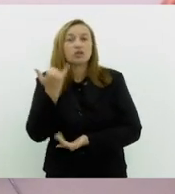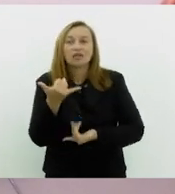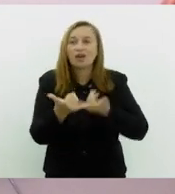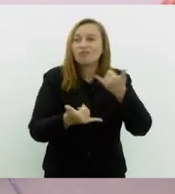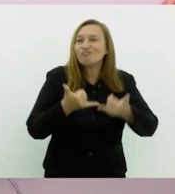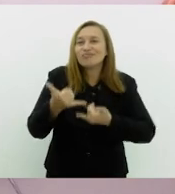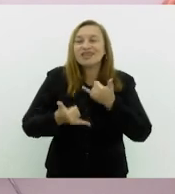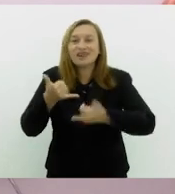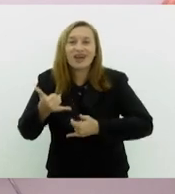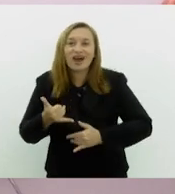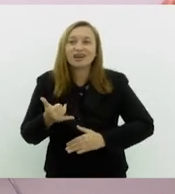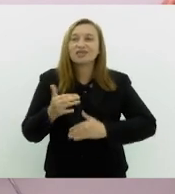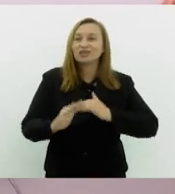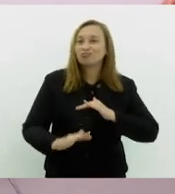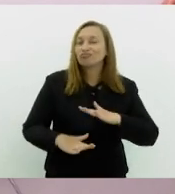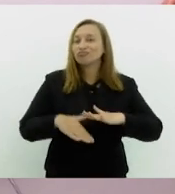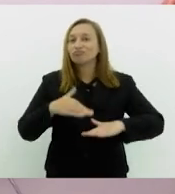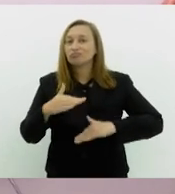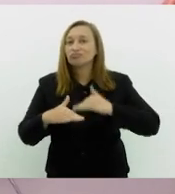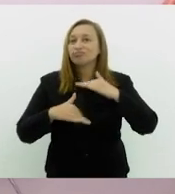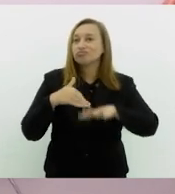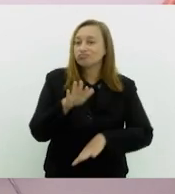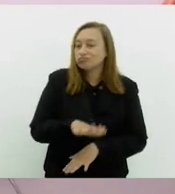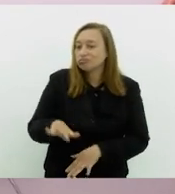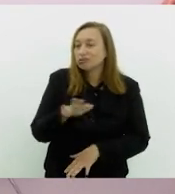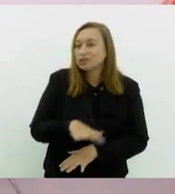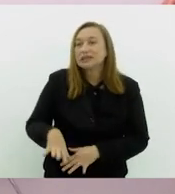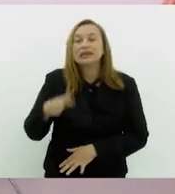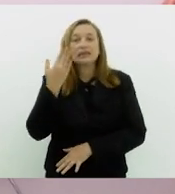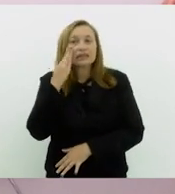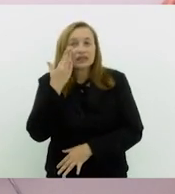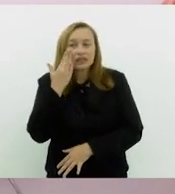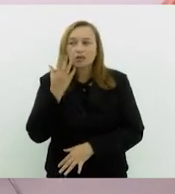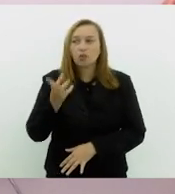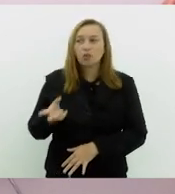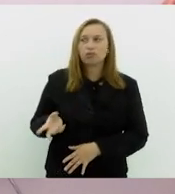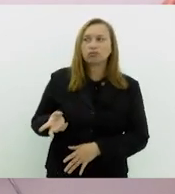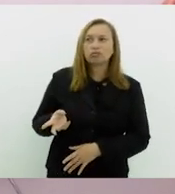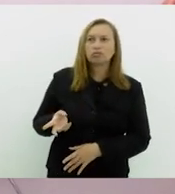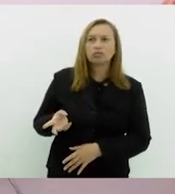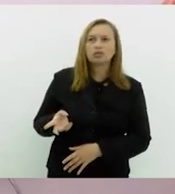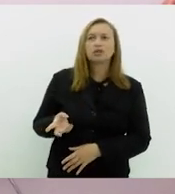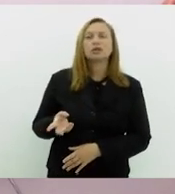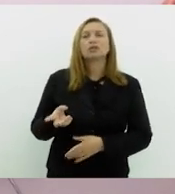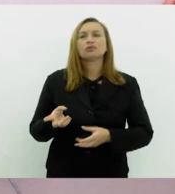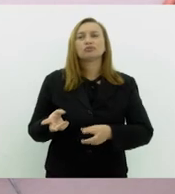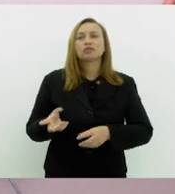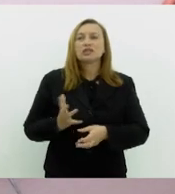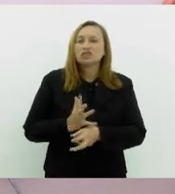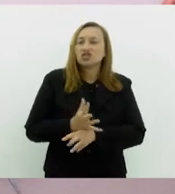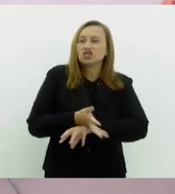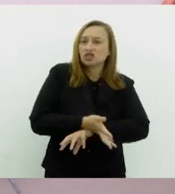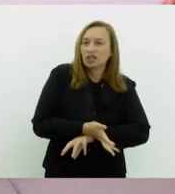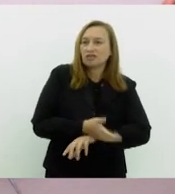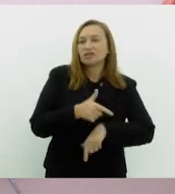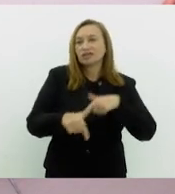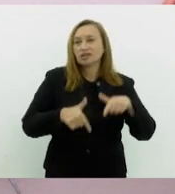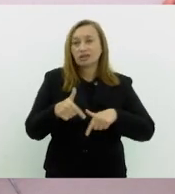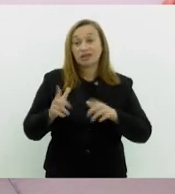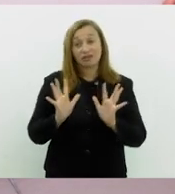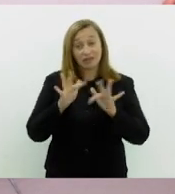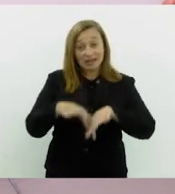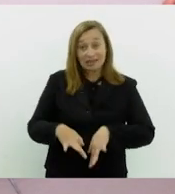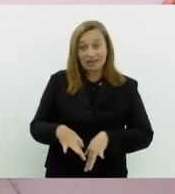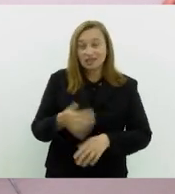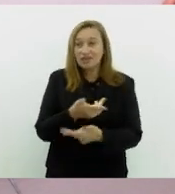no desenvolvimento infantil, né, e entendendo aquilo ali como uma forma de exploração. Eu tenho que concluir. Bom, aqui